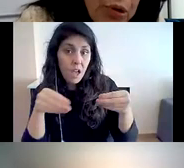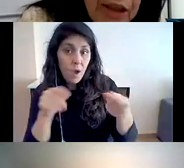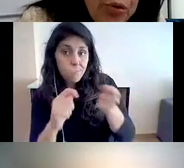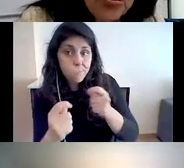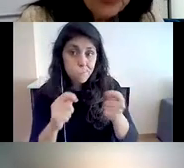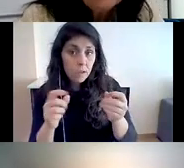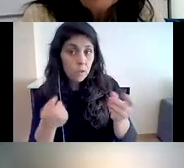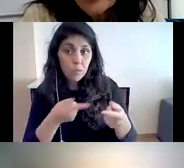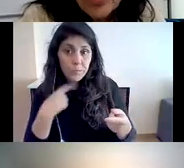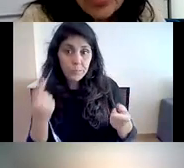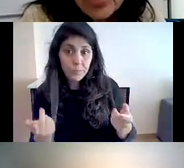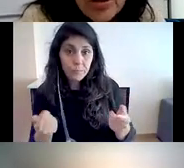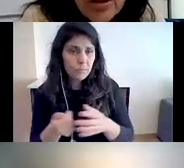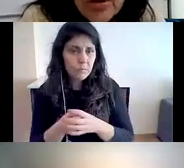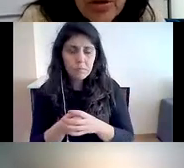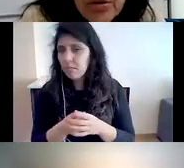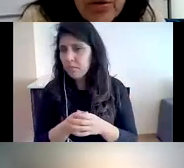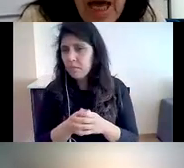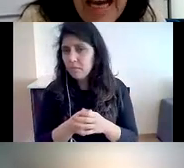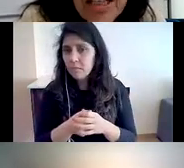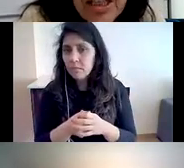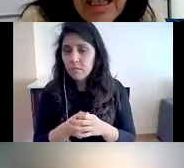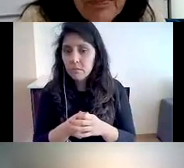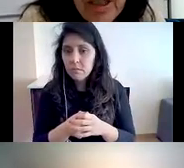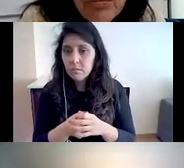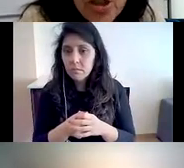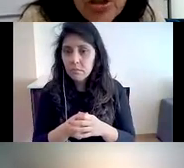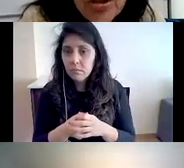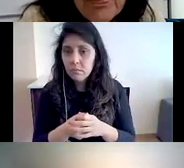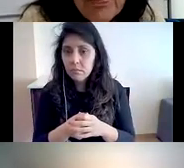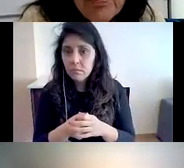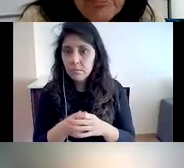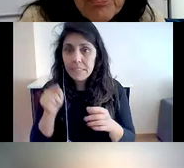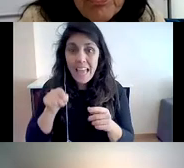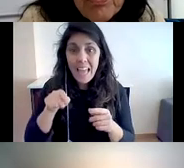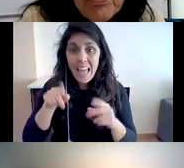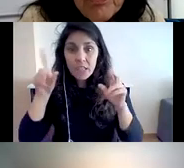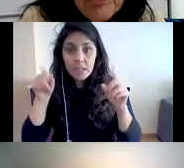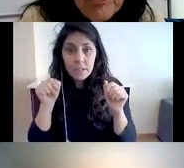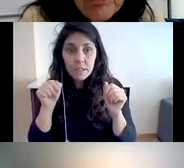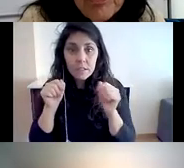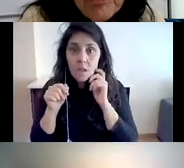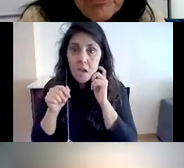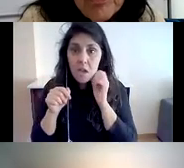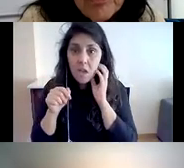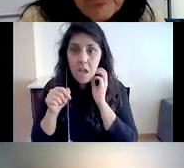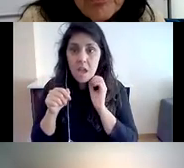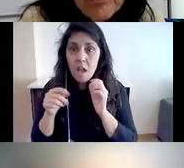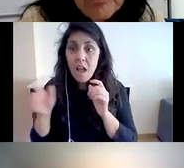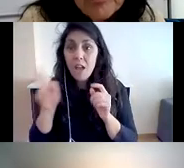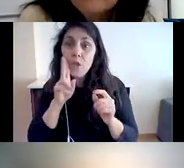E, portanto, o que nós... esta, digamos... Fátima, estamos a ficar um bocadinho apertados de